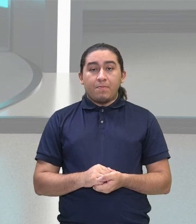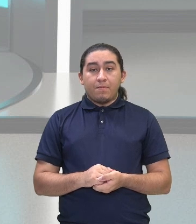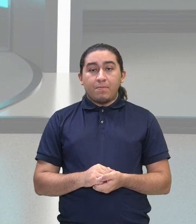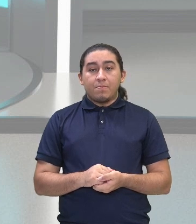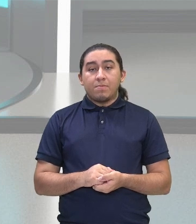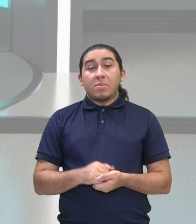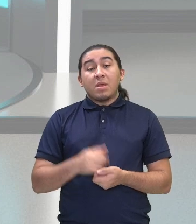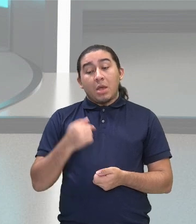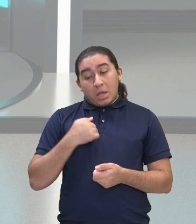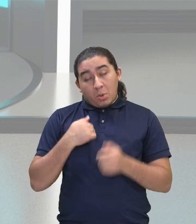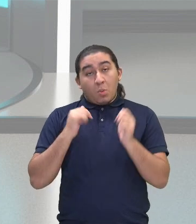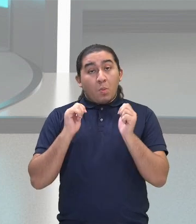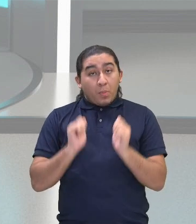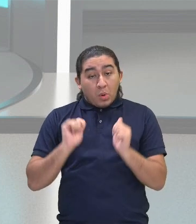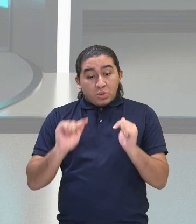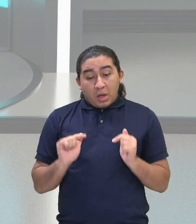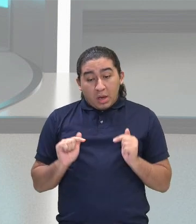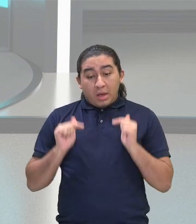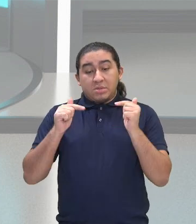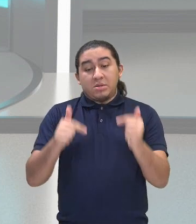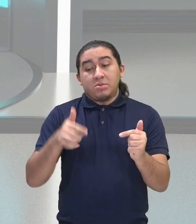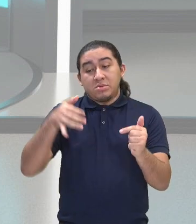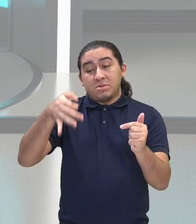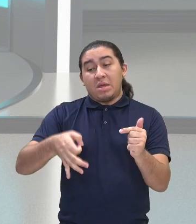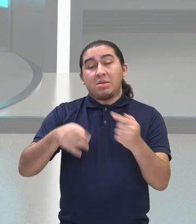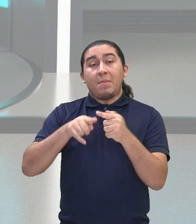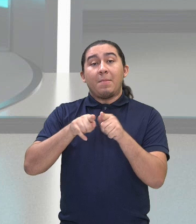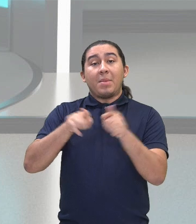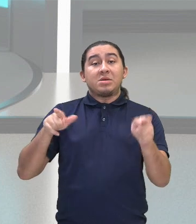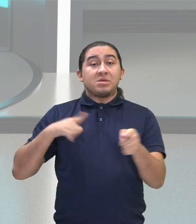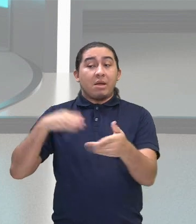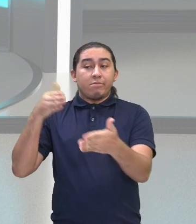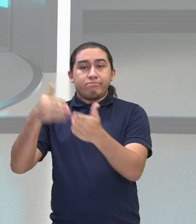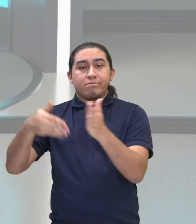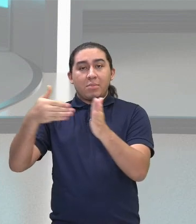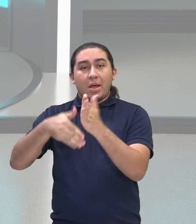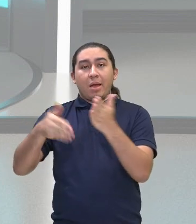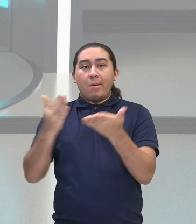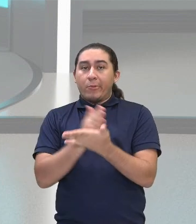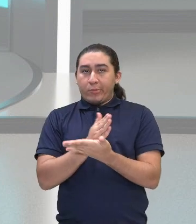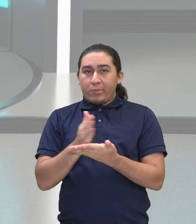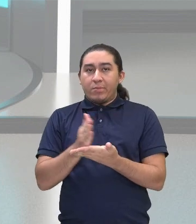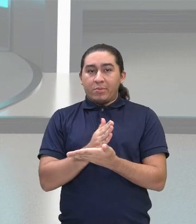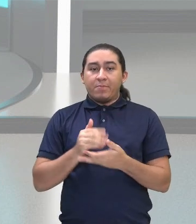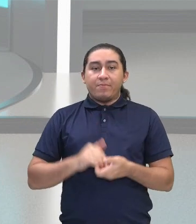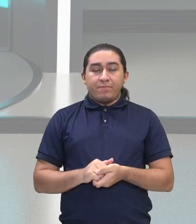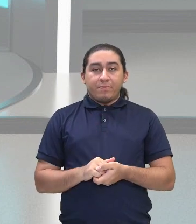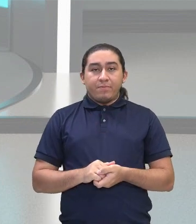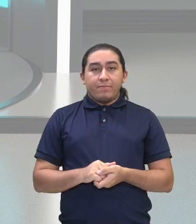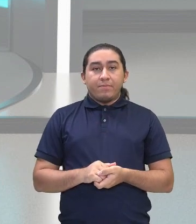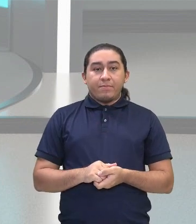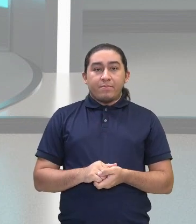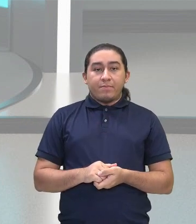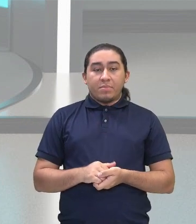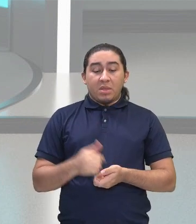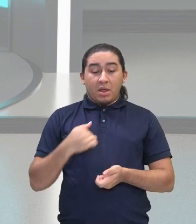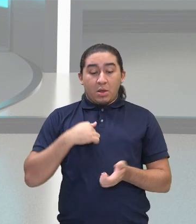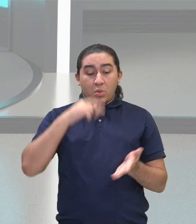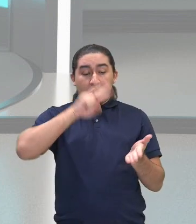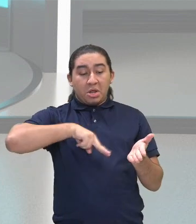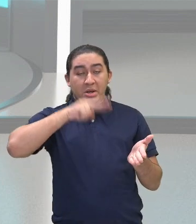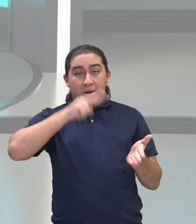fazer aquela ação, eu posso praticar aquela ação, mas tem algo que impede. Olha aí, eu leria,